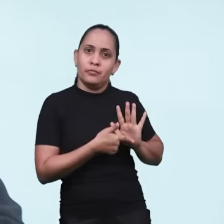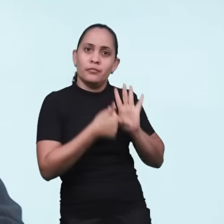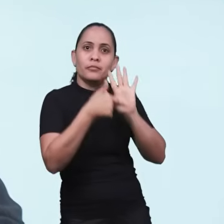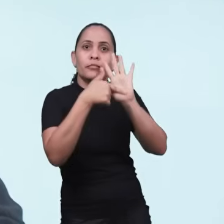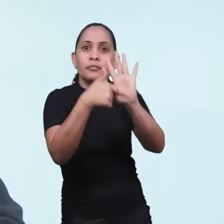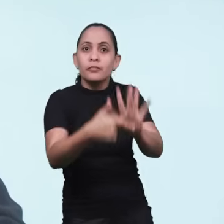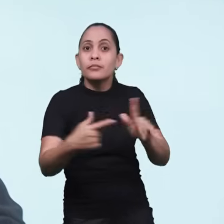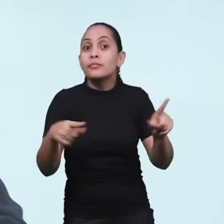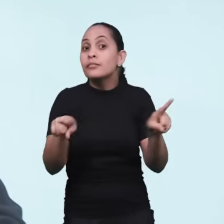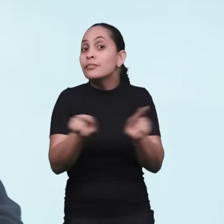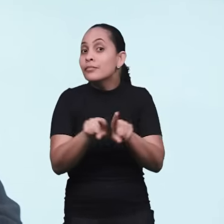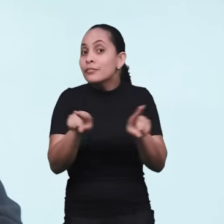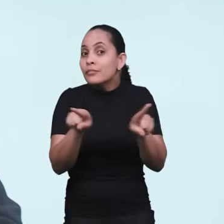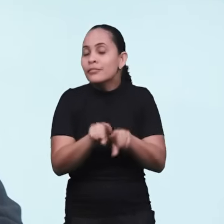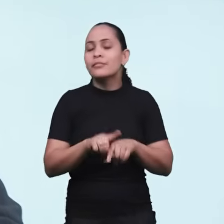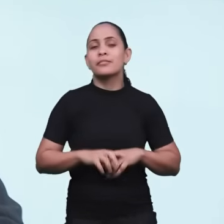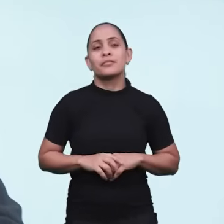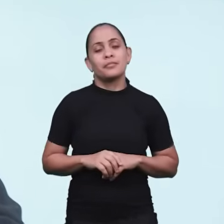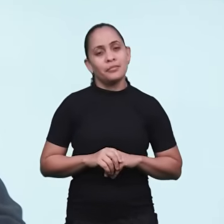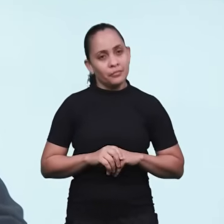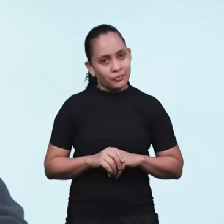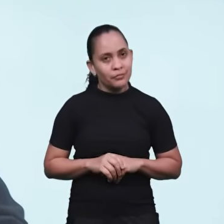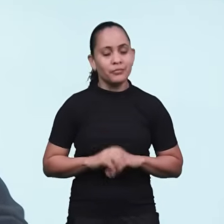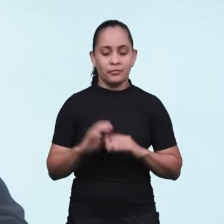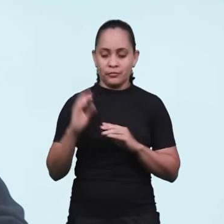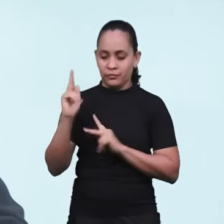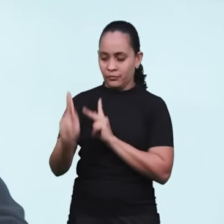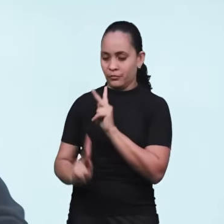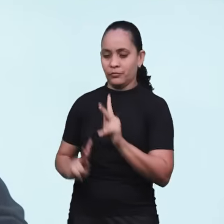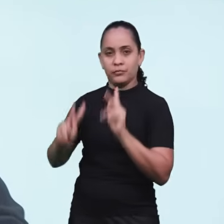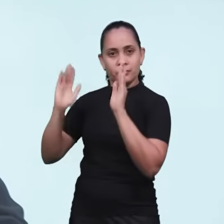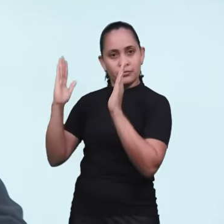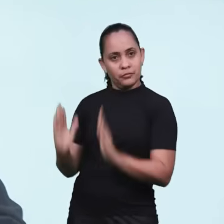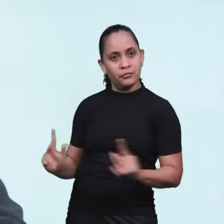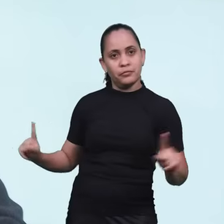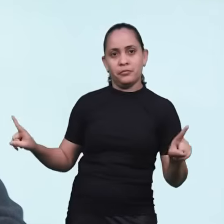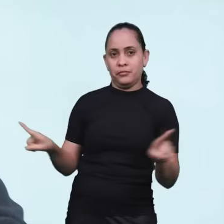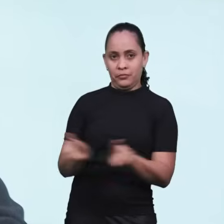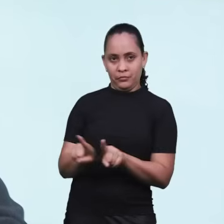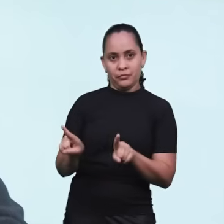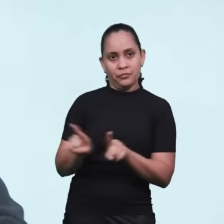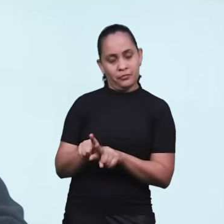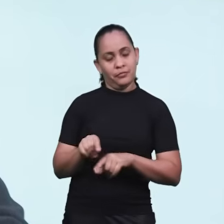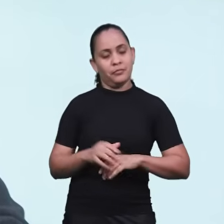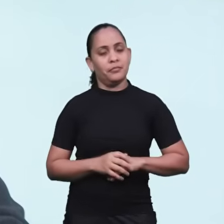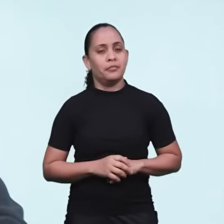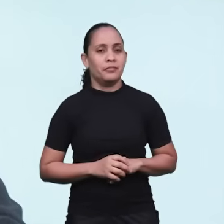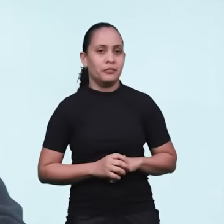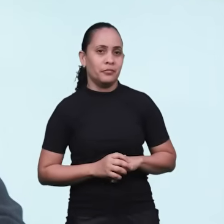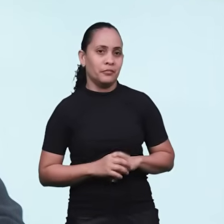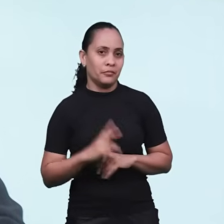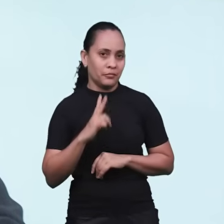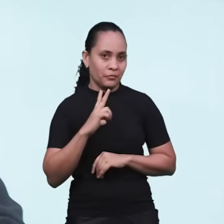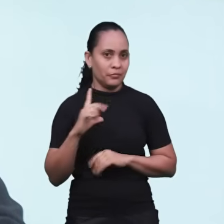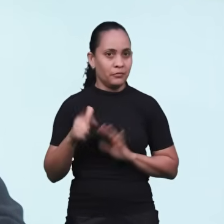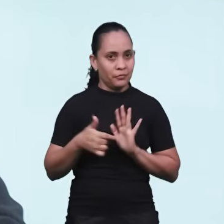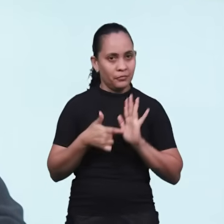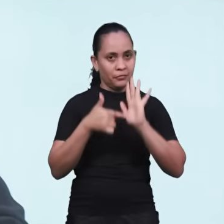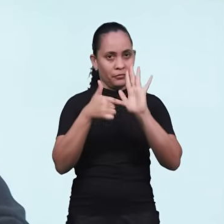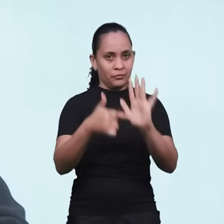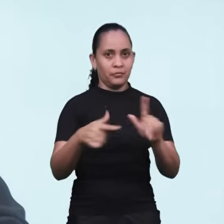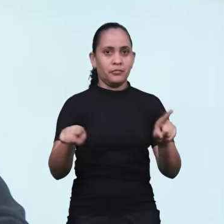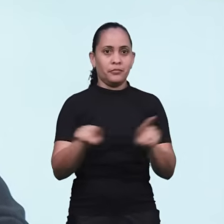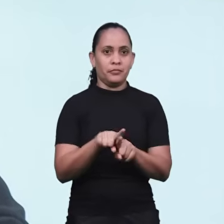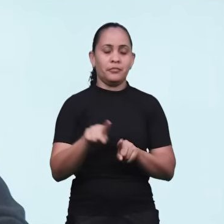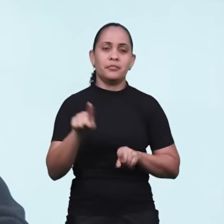também refletida nos redimidos, tanto coletivamente, como igreja, quanto individualmente.